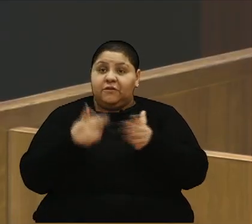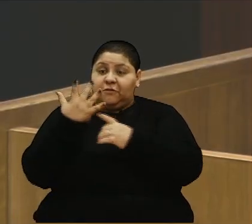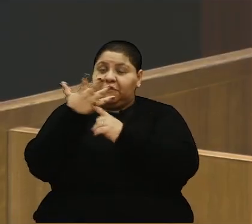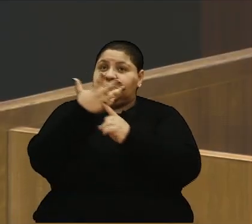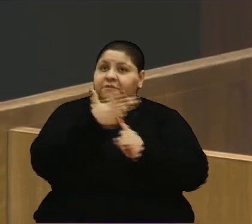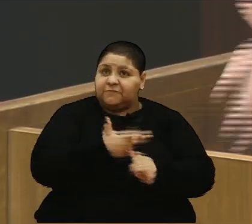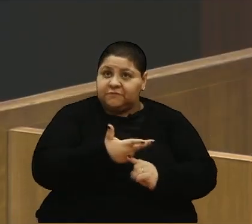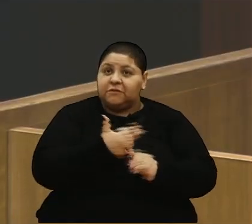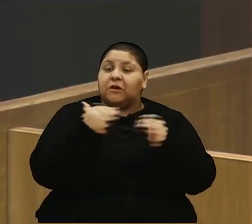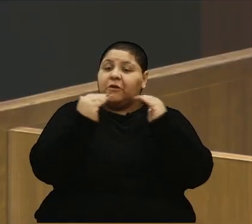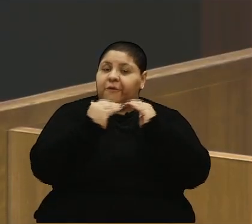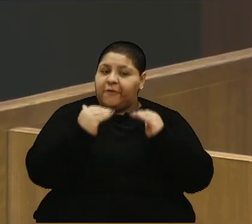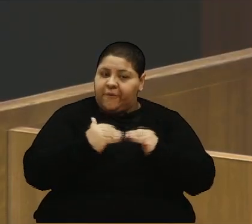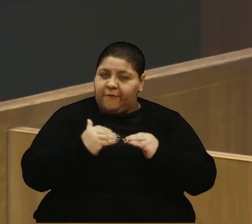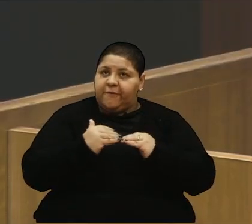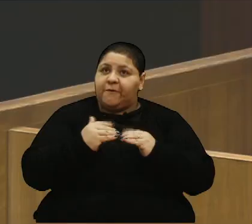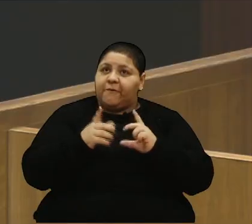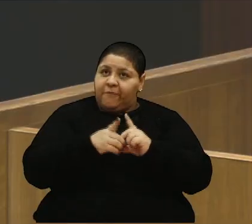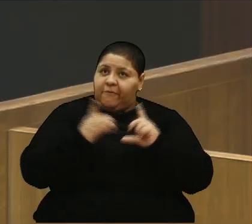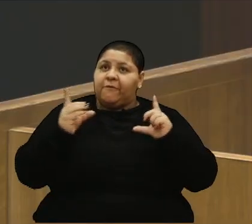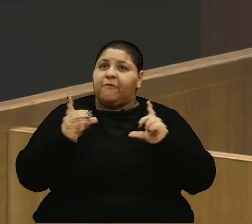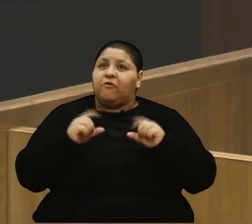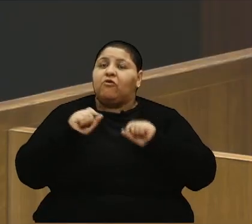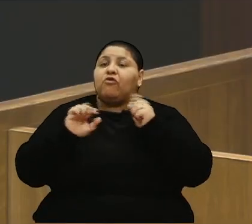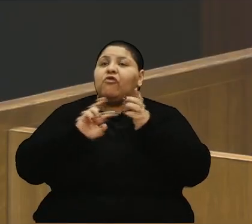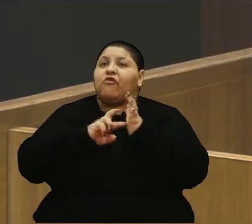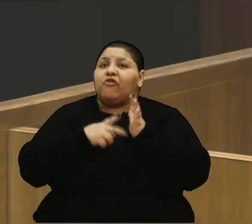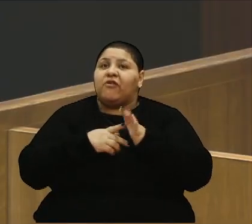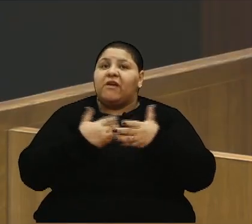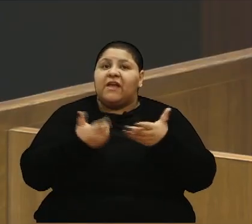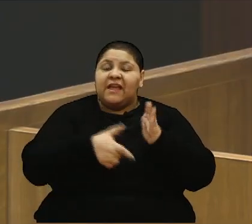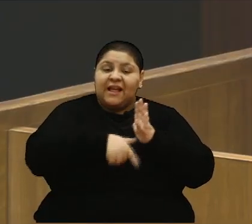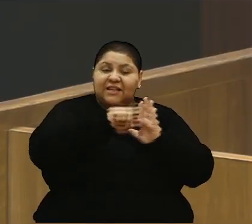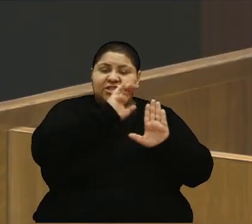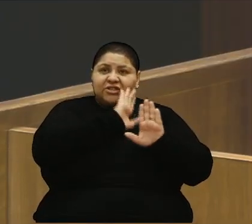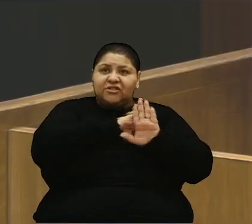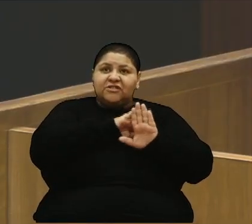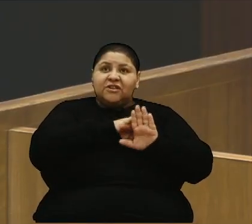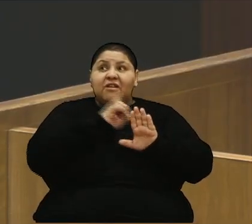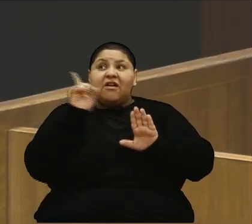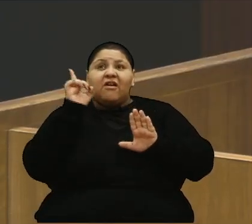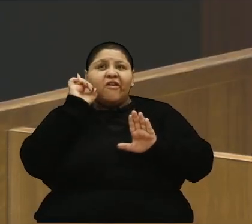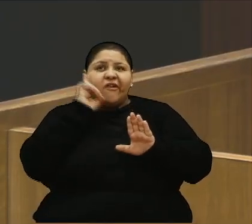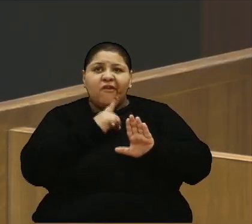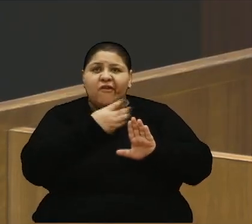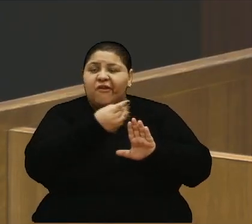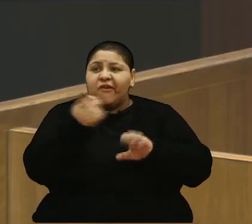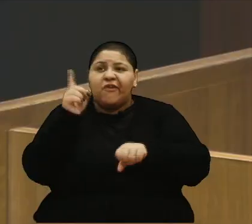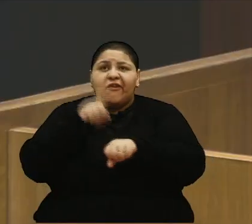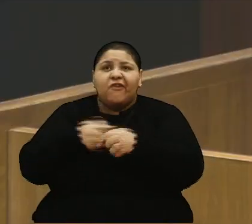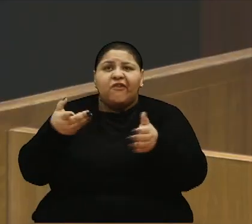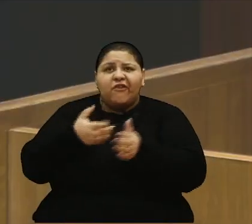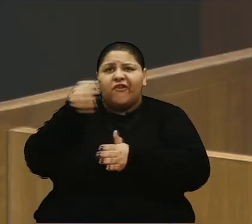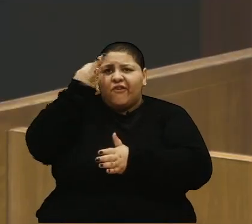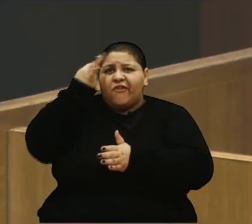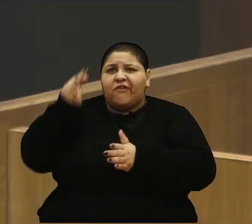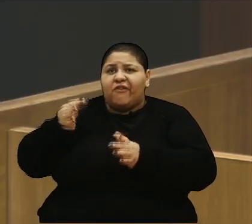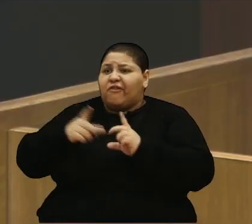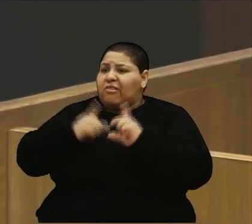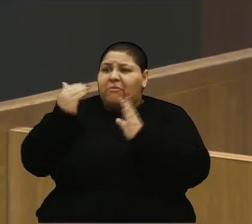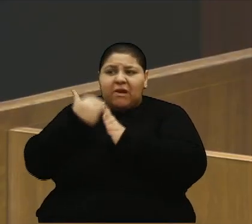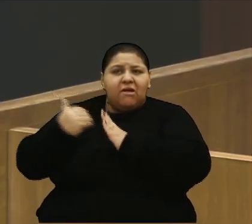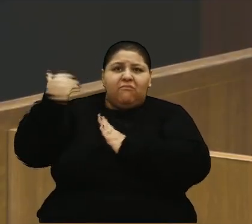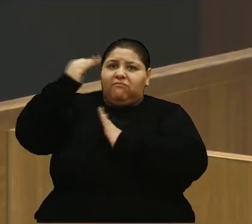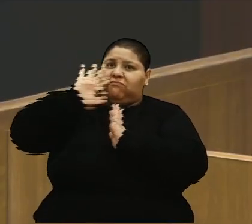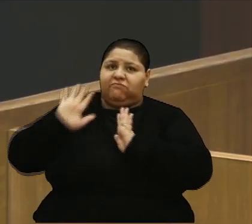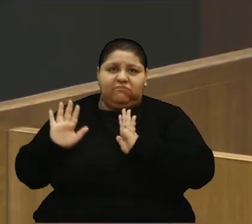republicanos concordaram com os democratas. Ou seja, antes de ideologia aqui, lá os americanos, há muito tempo atrás, já entenderam que a liberdade está acima de qualquer